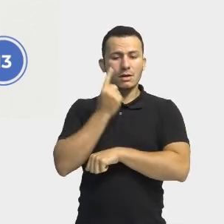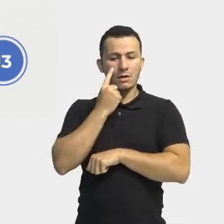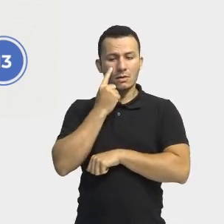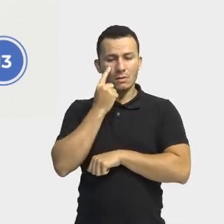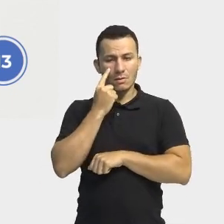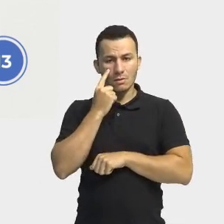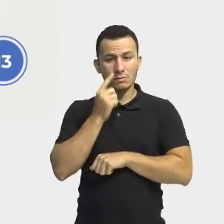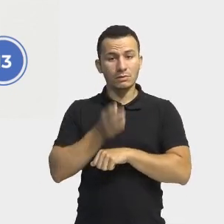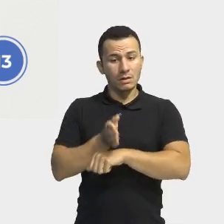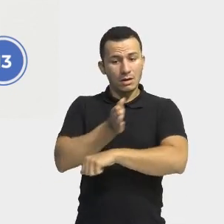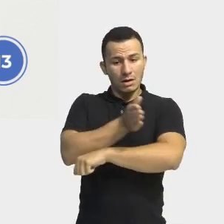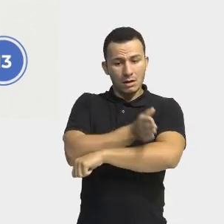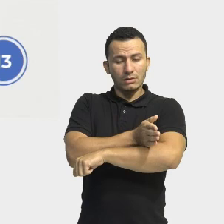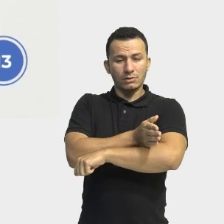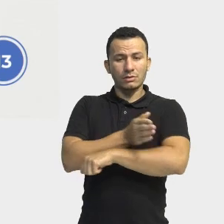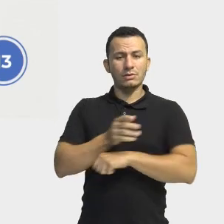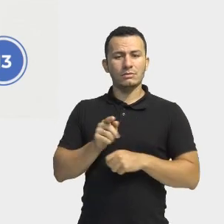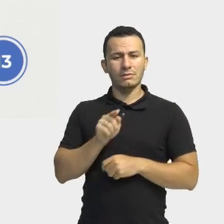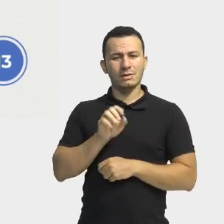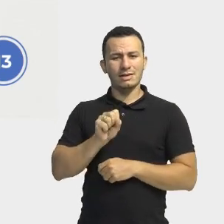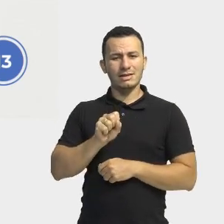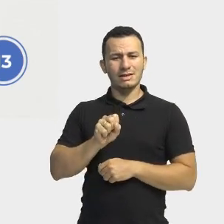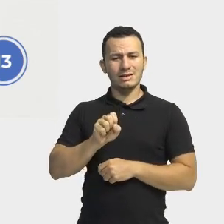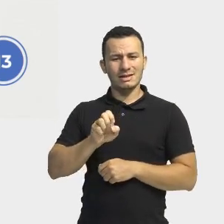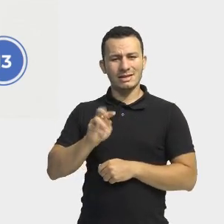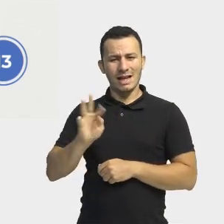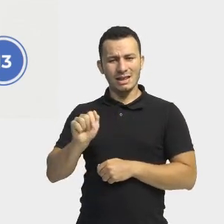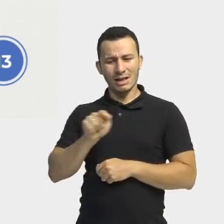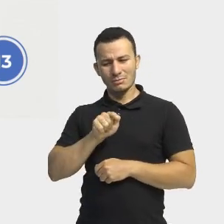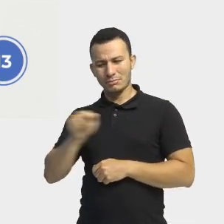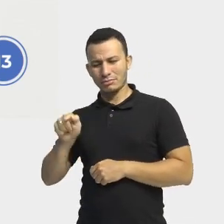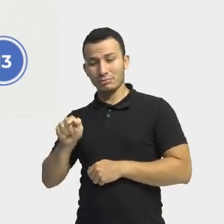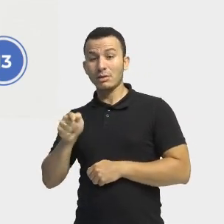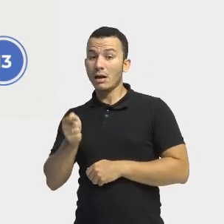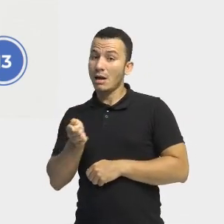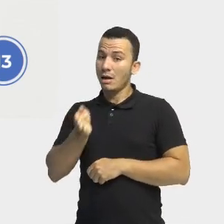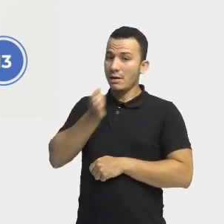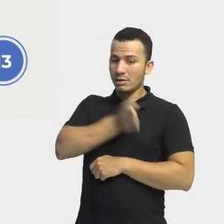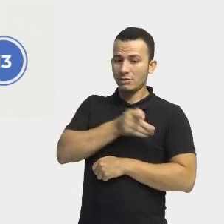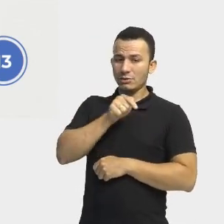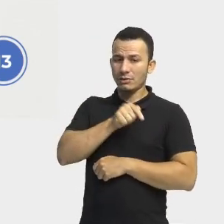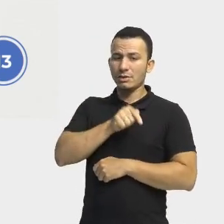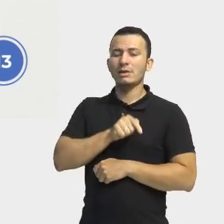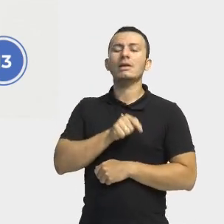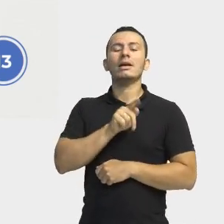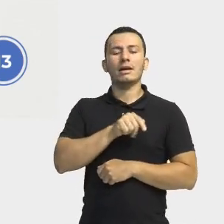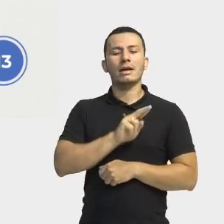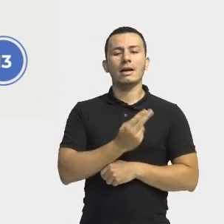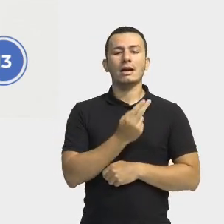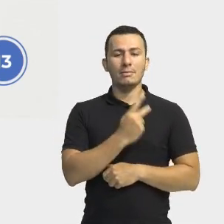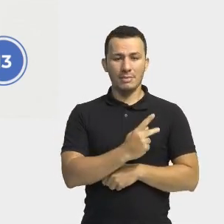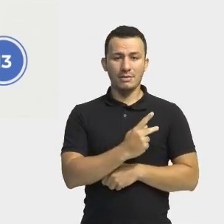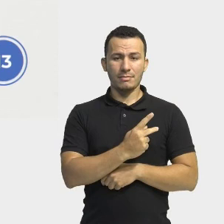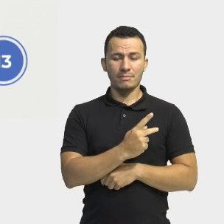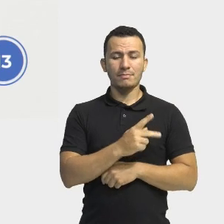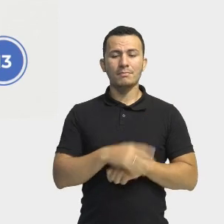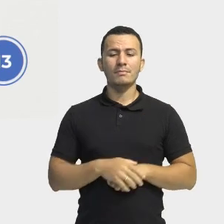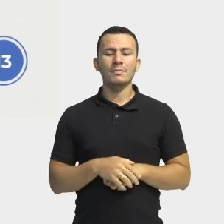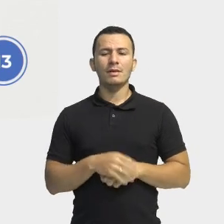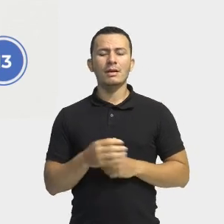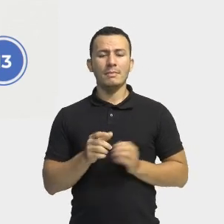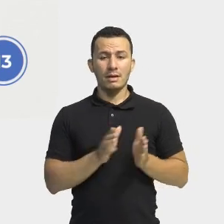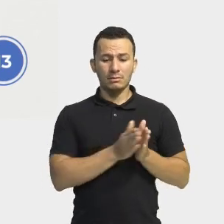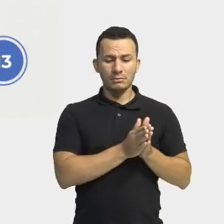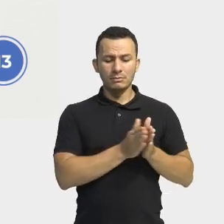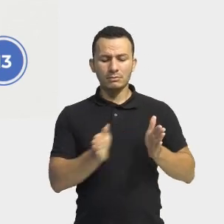aqui é reagente. E tudo que está depois da seta, isso aqui é produto. Para eu chegar no produto, o que foi que